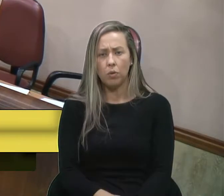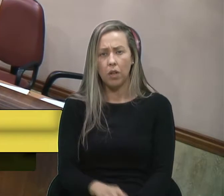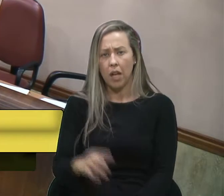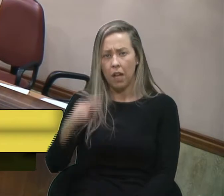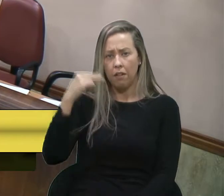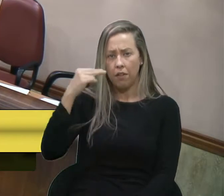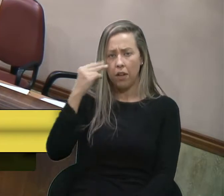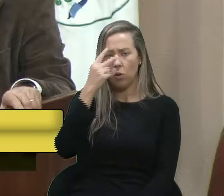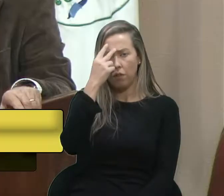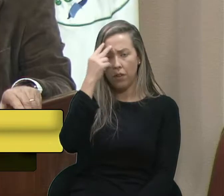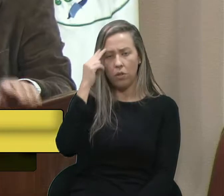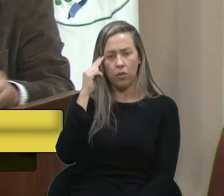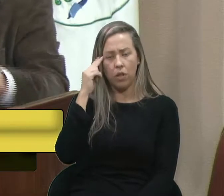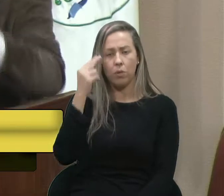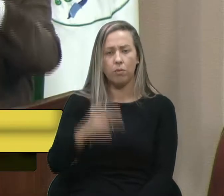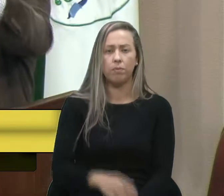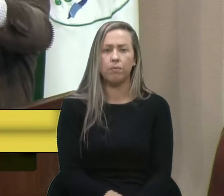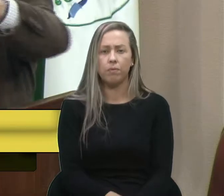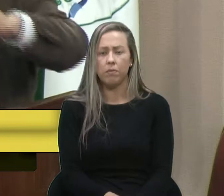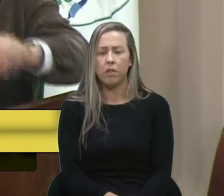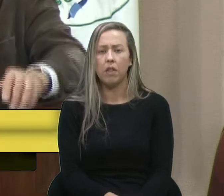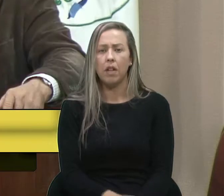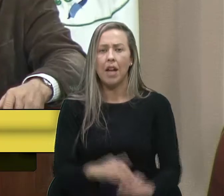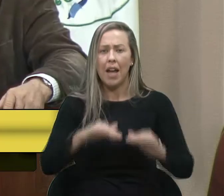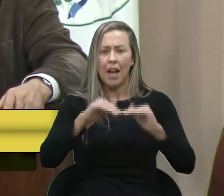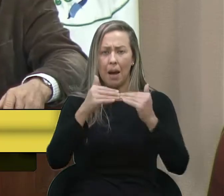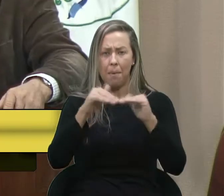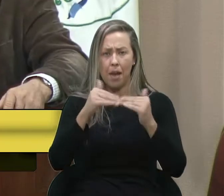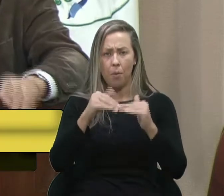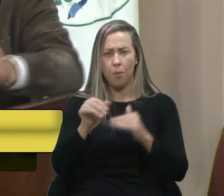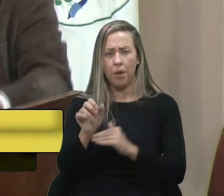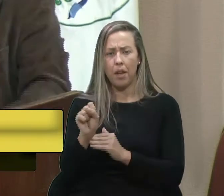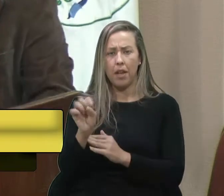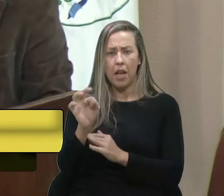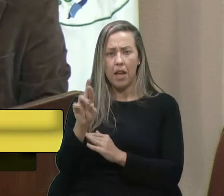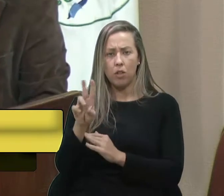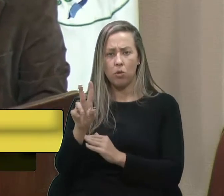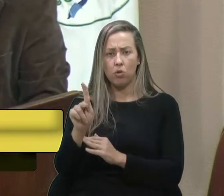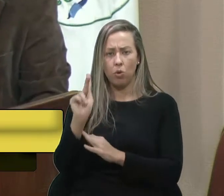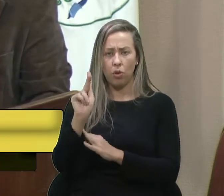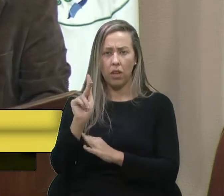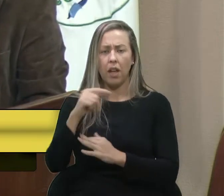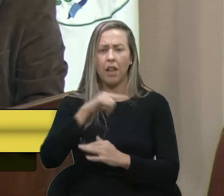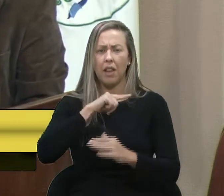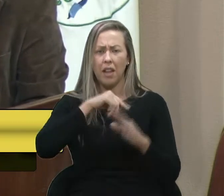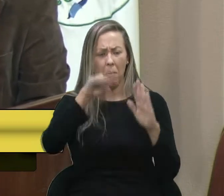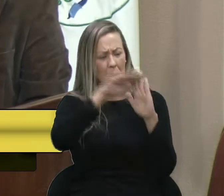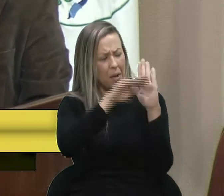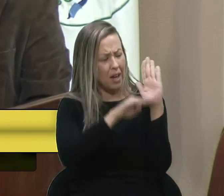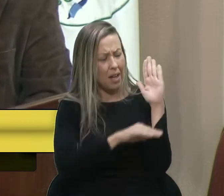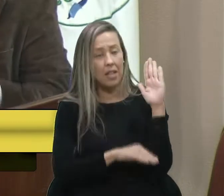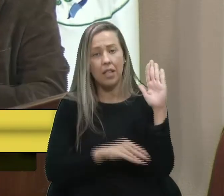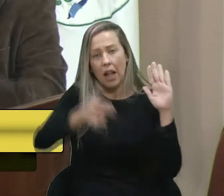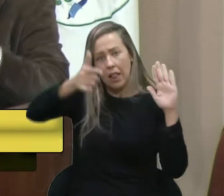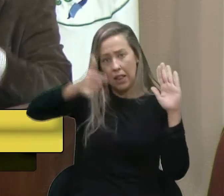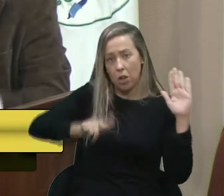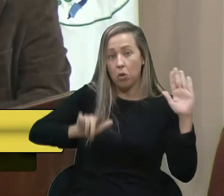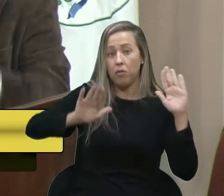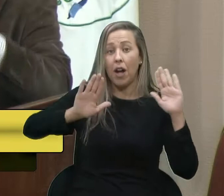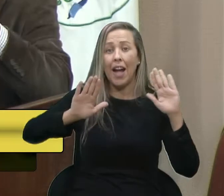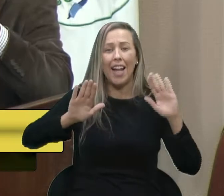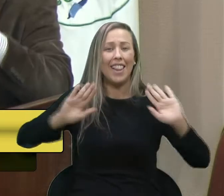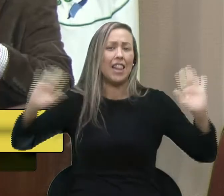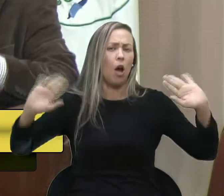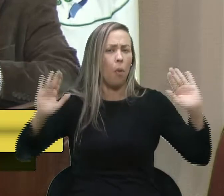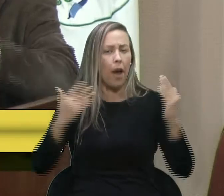vereador Velocino S. Caminhões truque, vários, está aqui a lista, mas eu, de novo, não é o comparativo